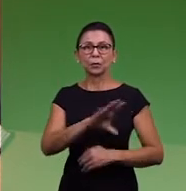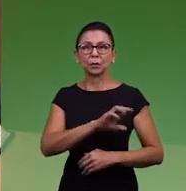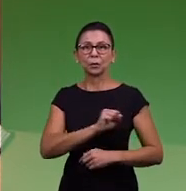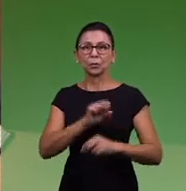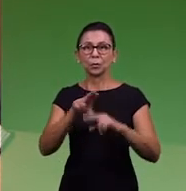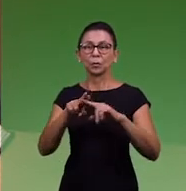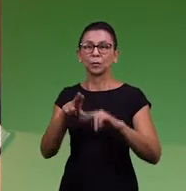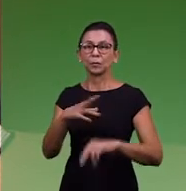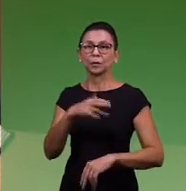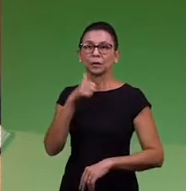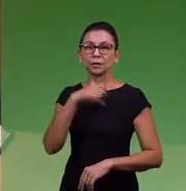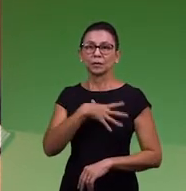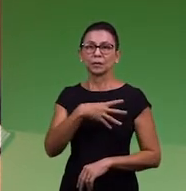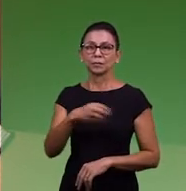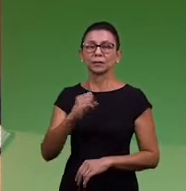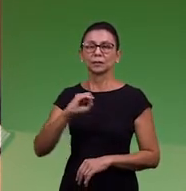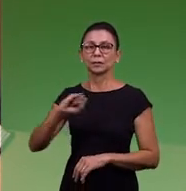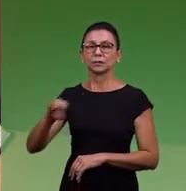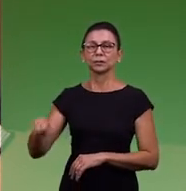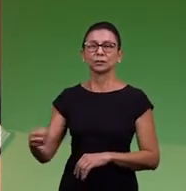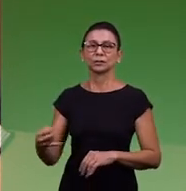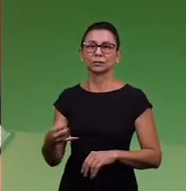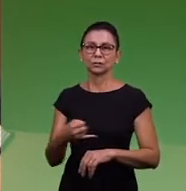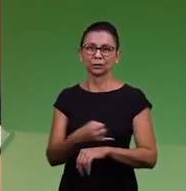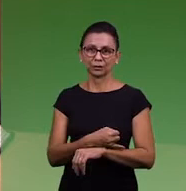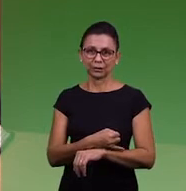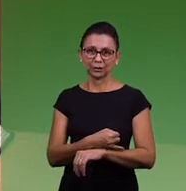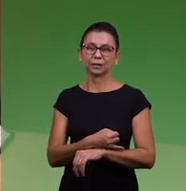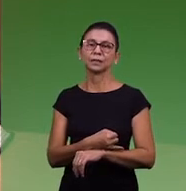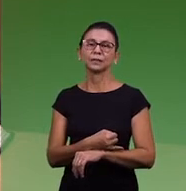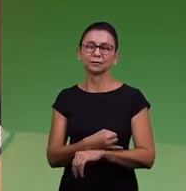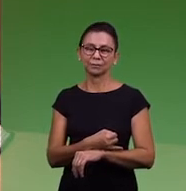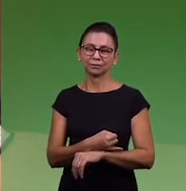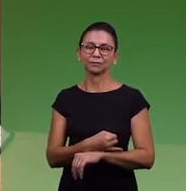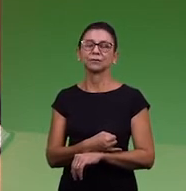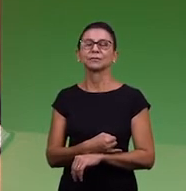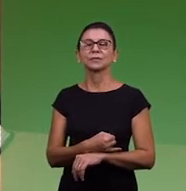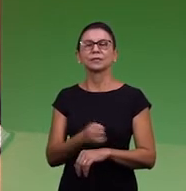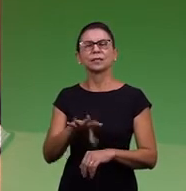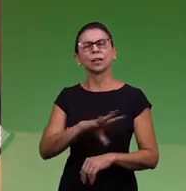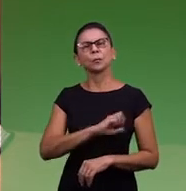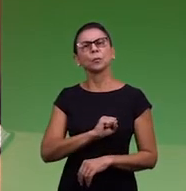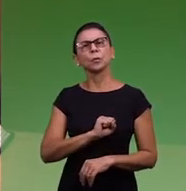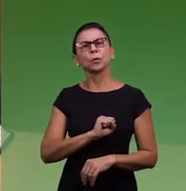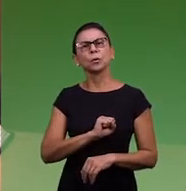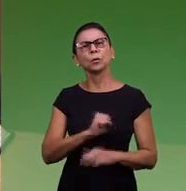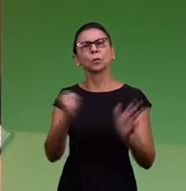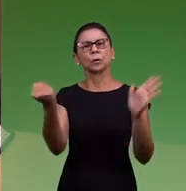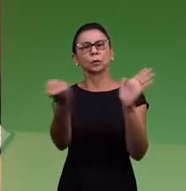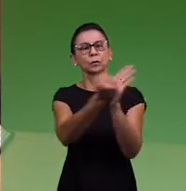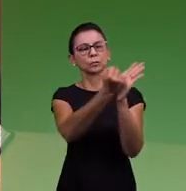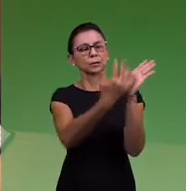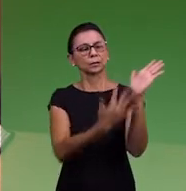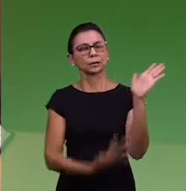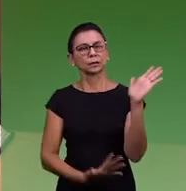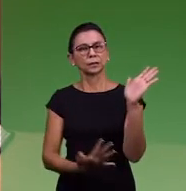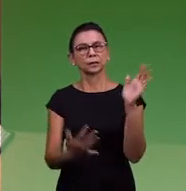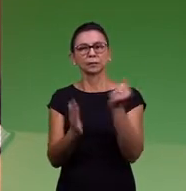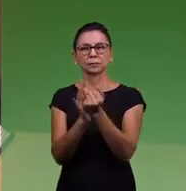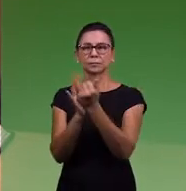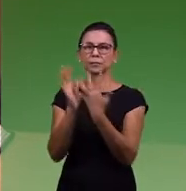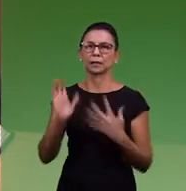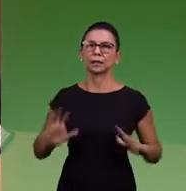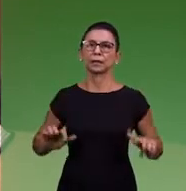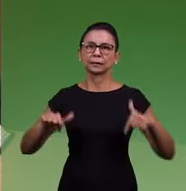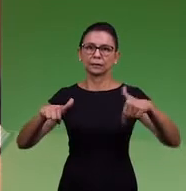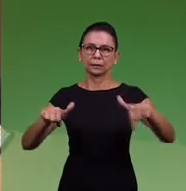de Jerusalém. Que amor é esse? Esse amor é o Espírito Santo, é o sangue. É a ação do Espírito Santo no nosso